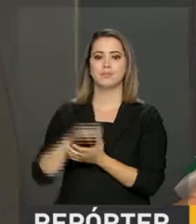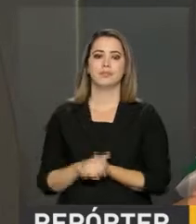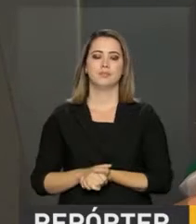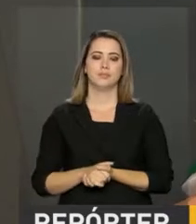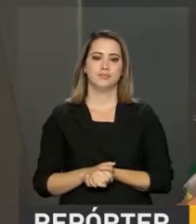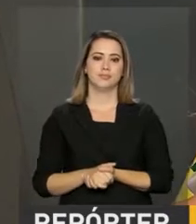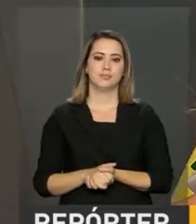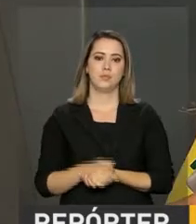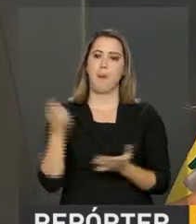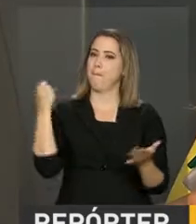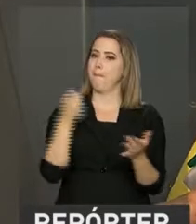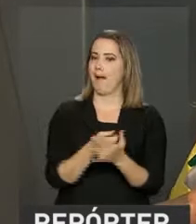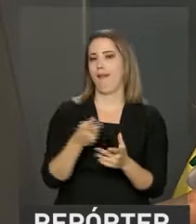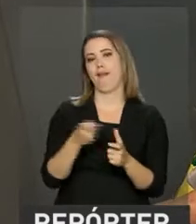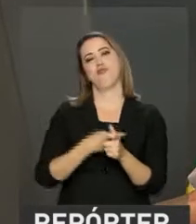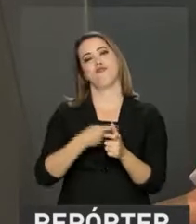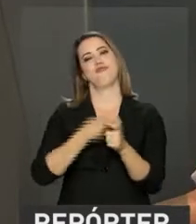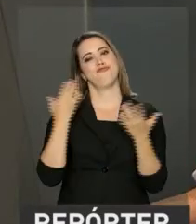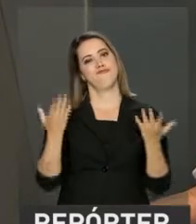contra